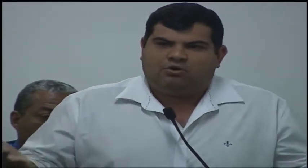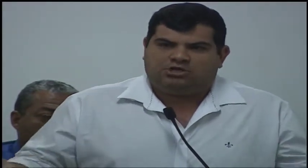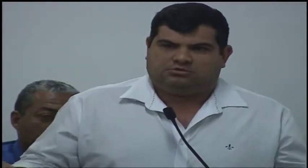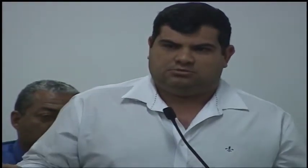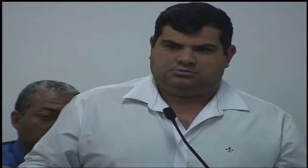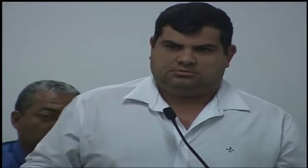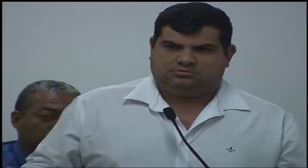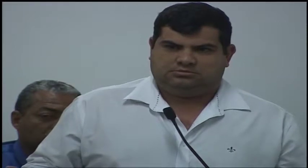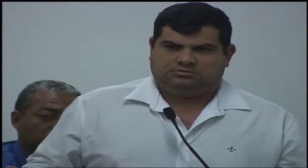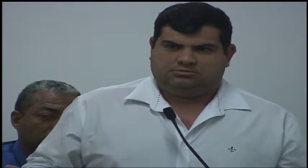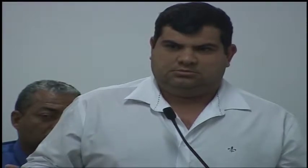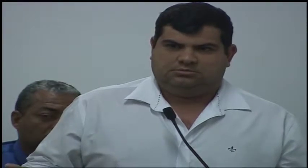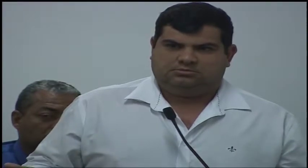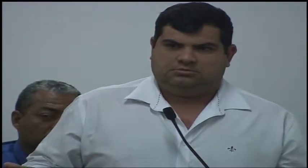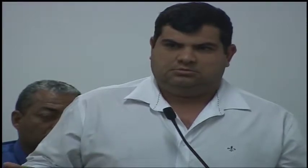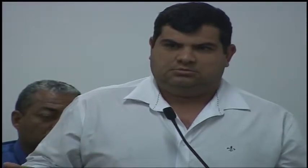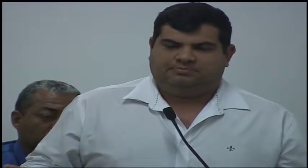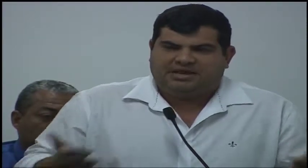para aborto.